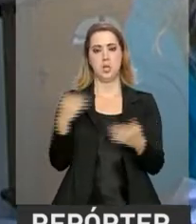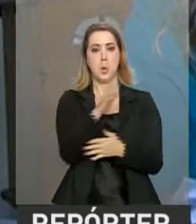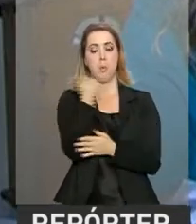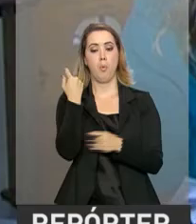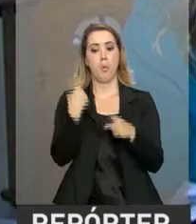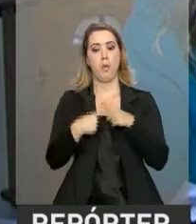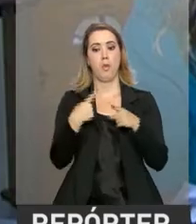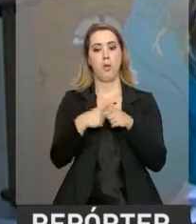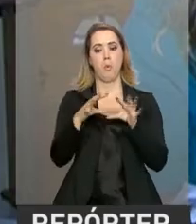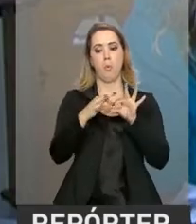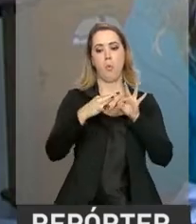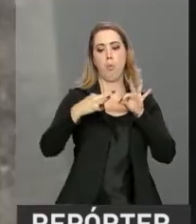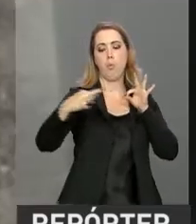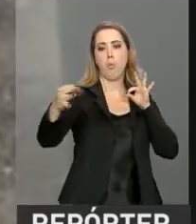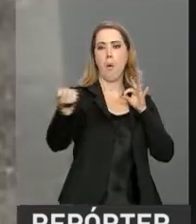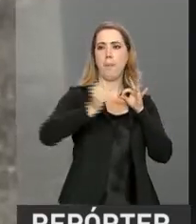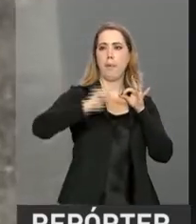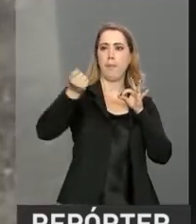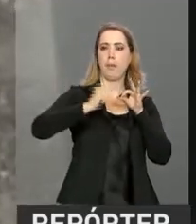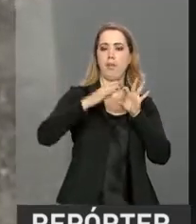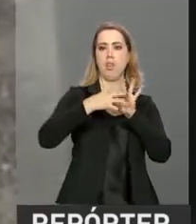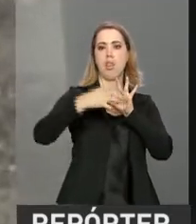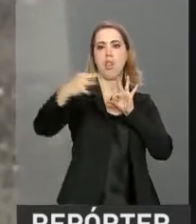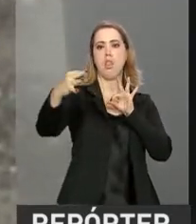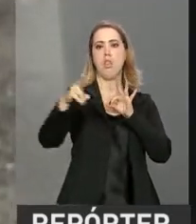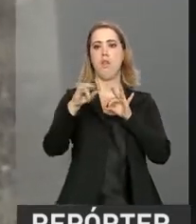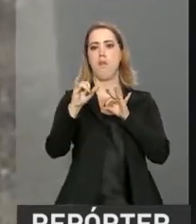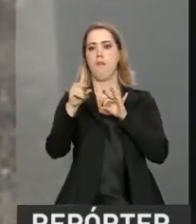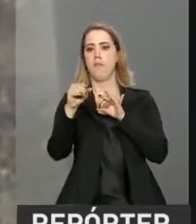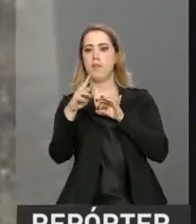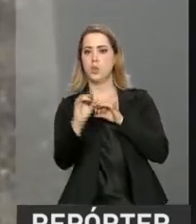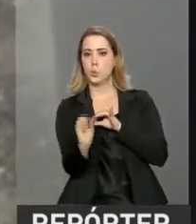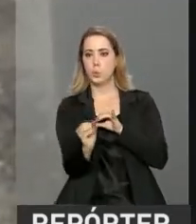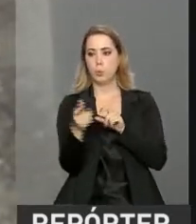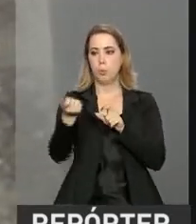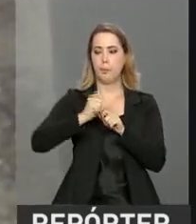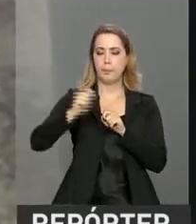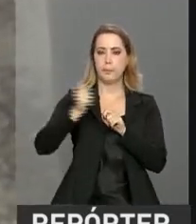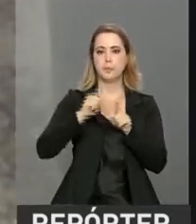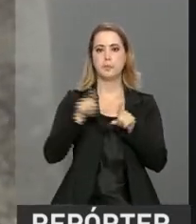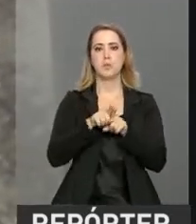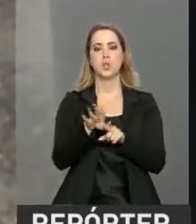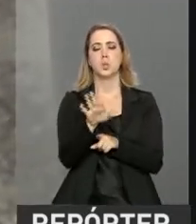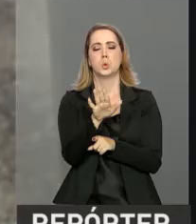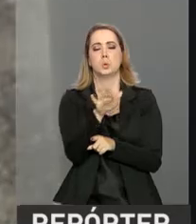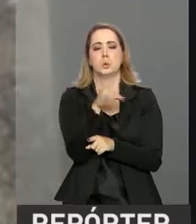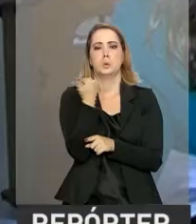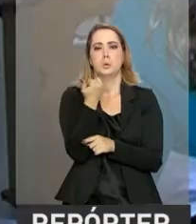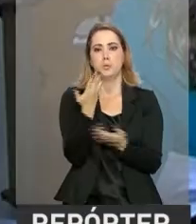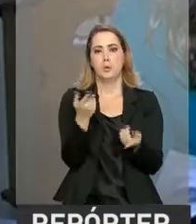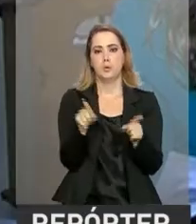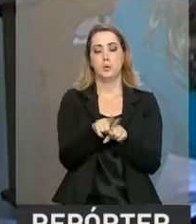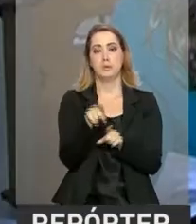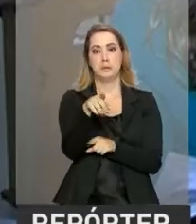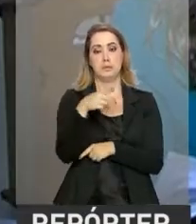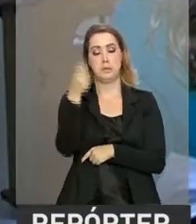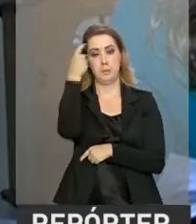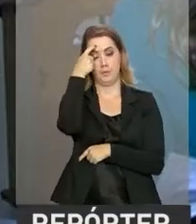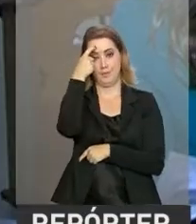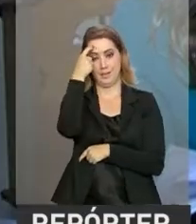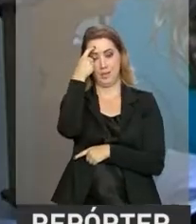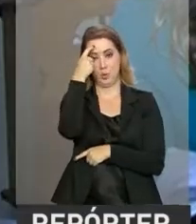com cerol a dor de maria era tão grande que pensou em tirar a própria vida e não via